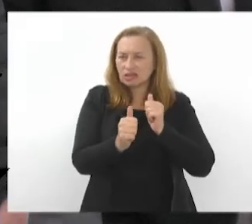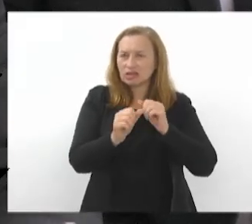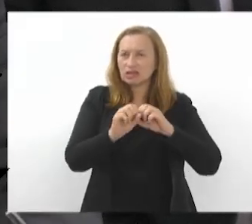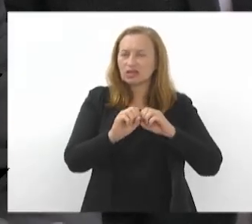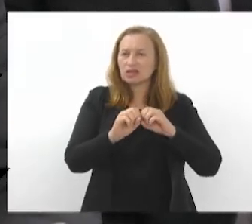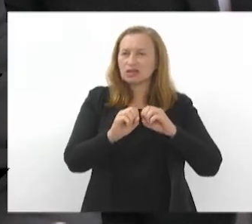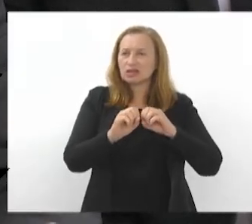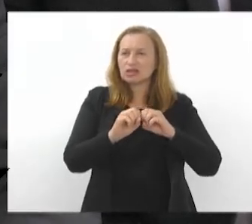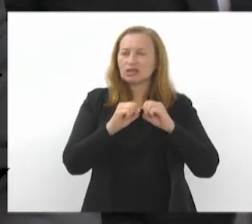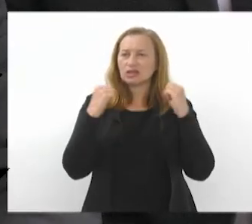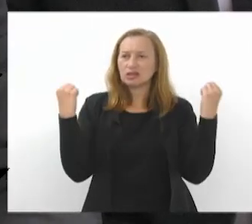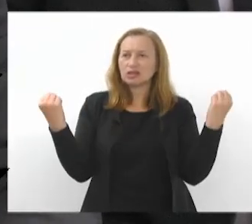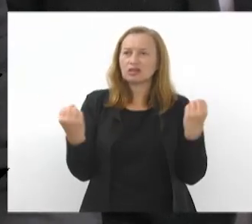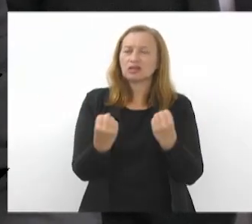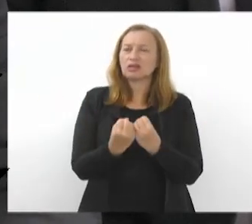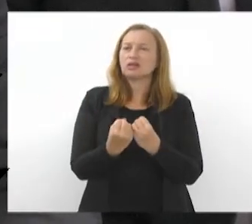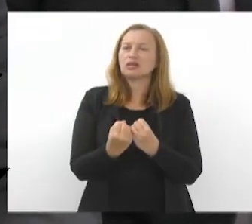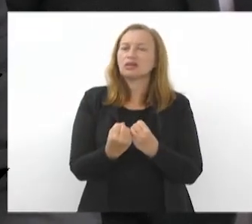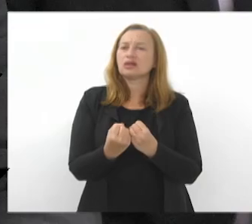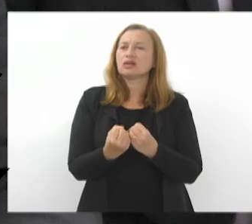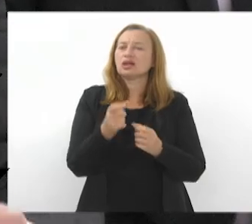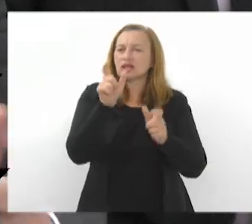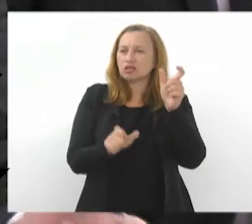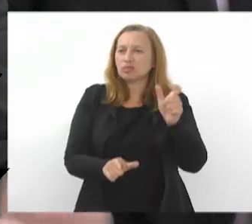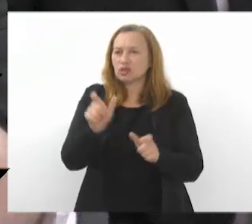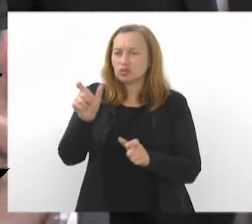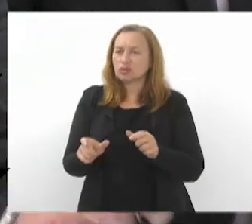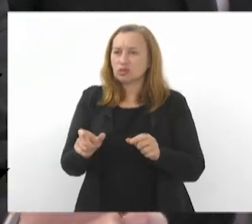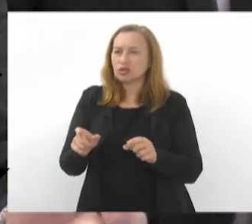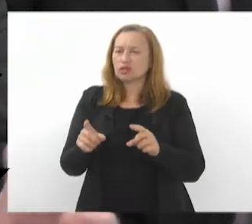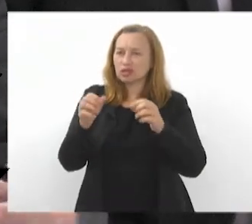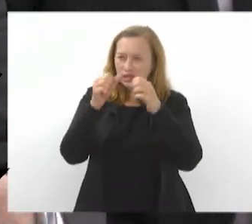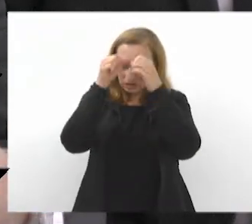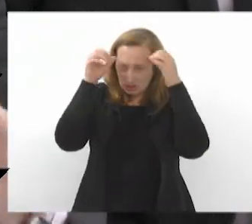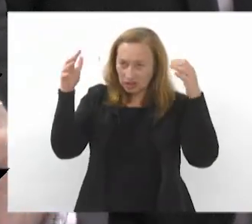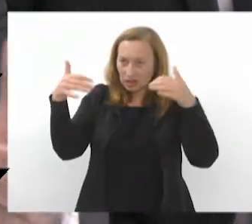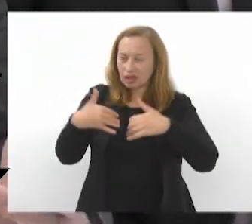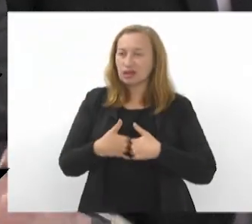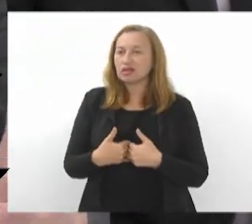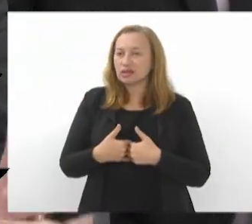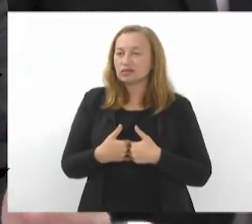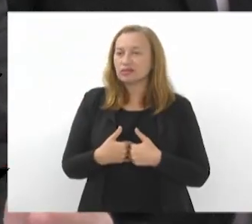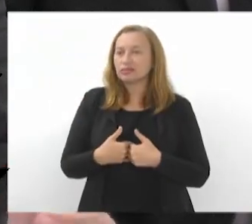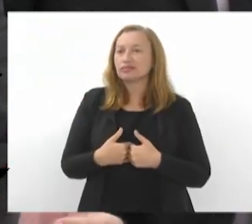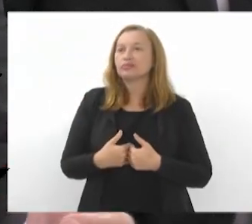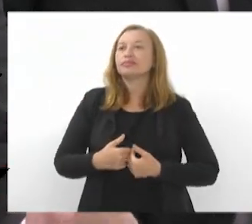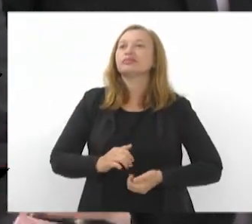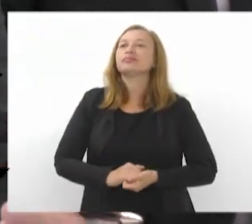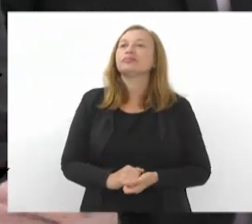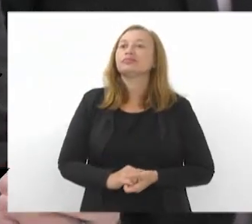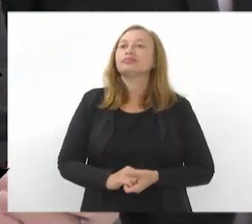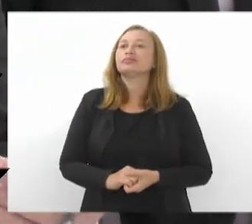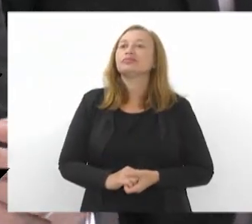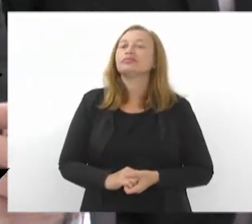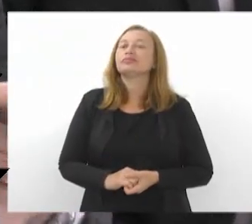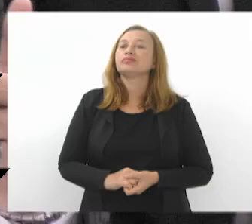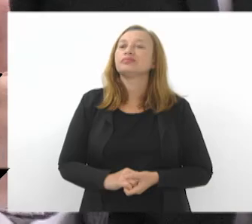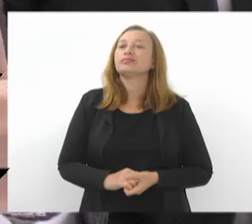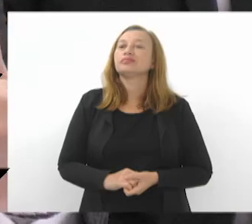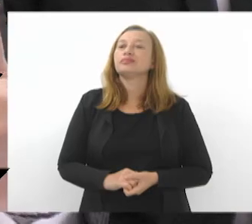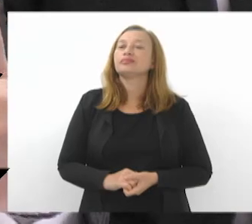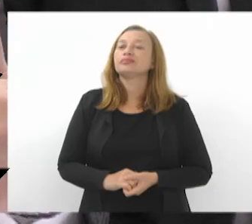aquáticos do Estado do Rio de Janeiro às pessoas, aqui, inclusive, corretamente, portadoras de deficiência. Então,